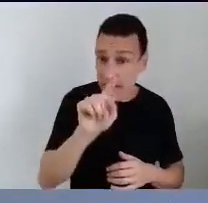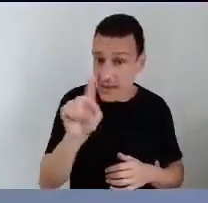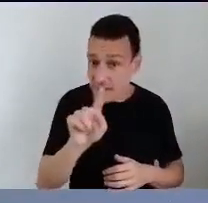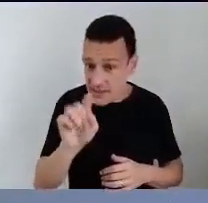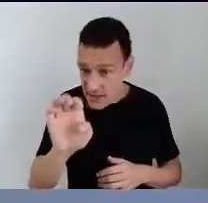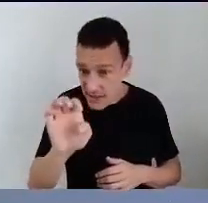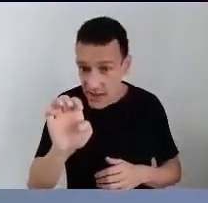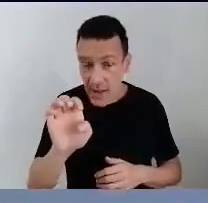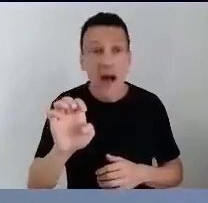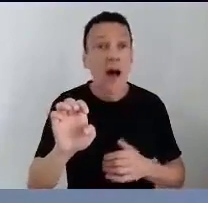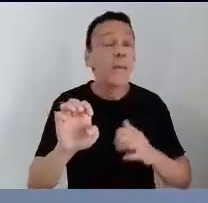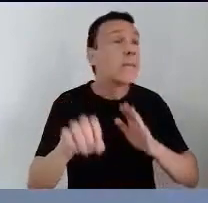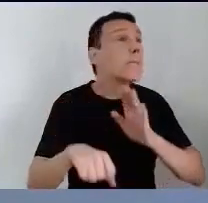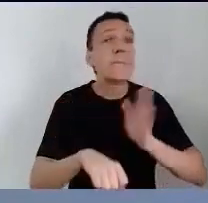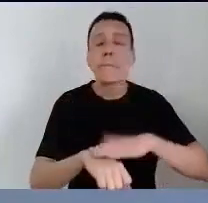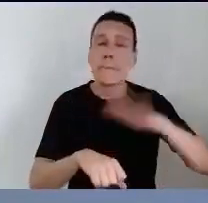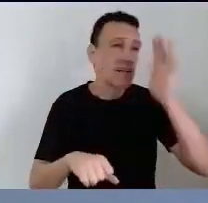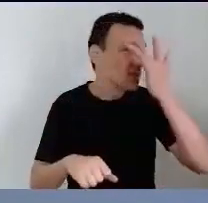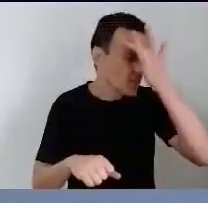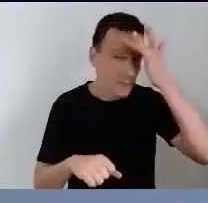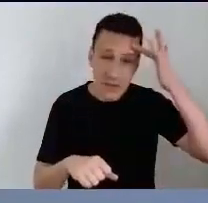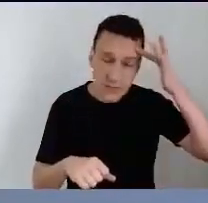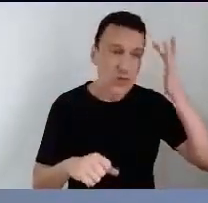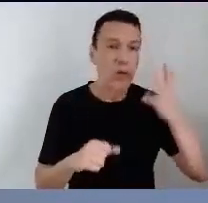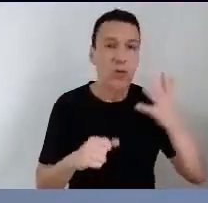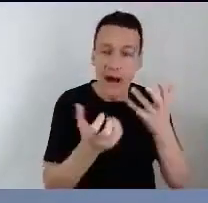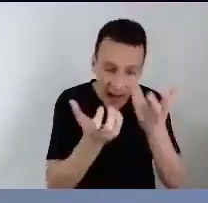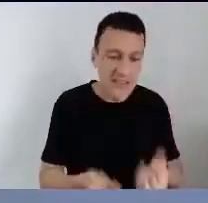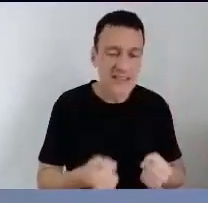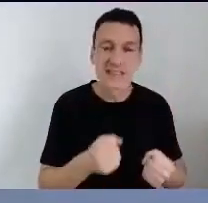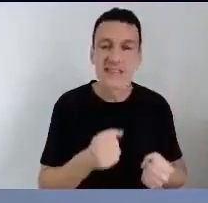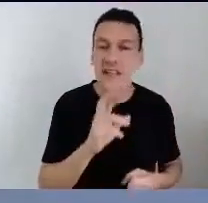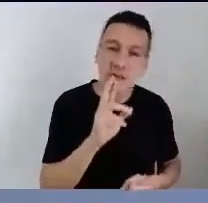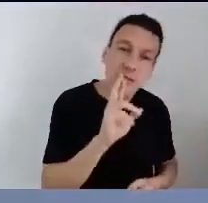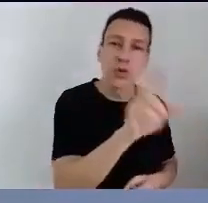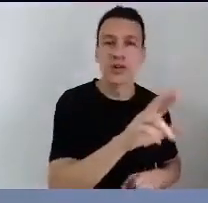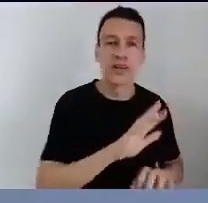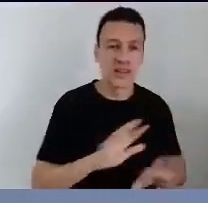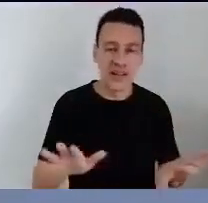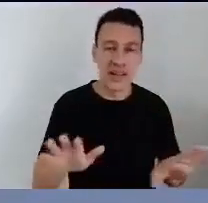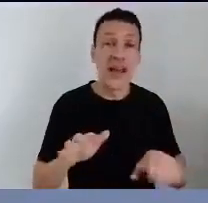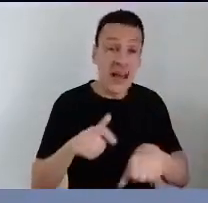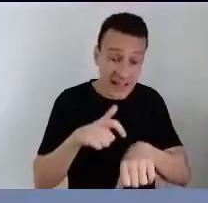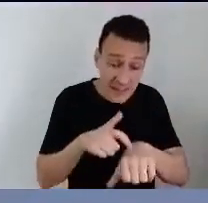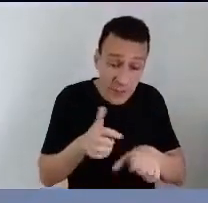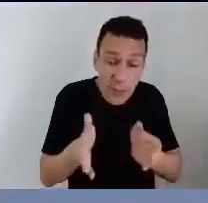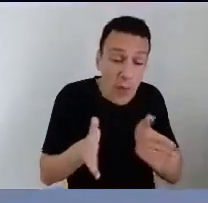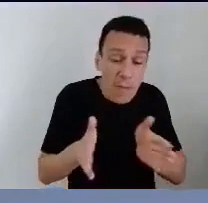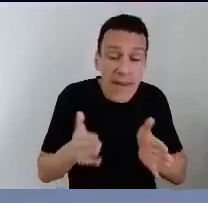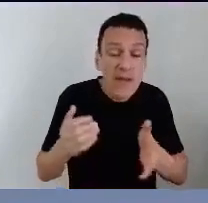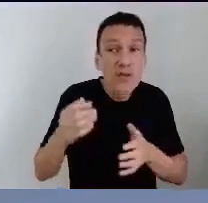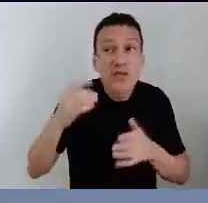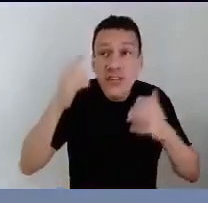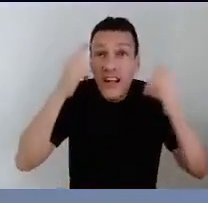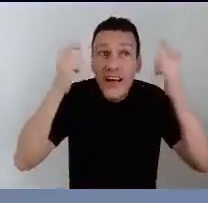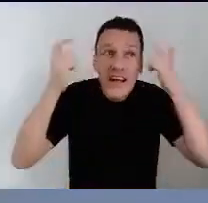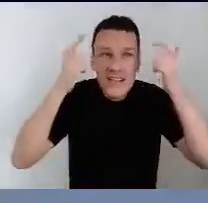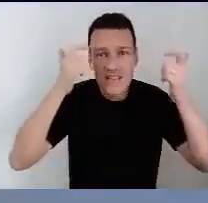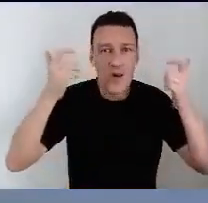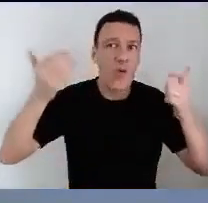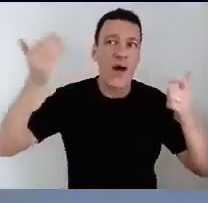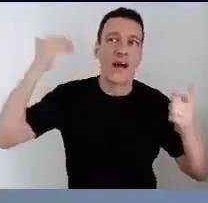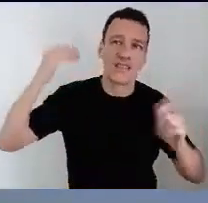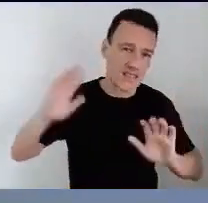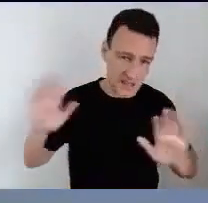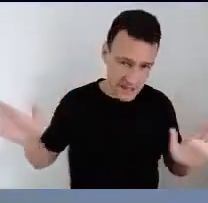as minhas hipóteses, né, na parte da ideação ainda, né? Então, eu conseguia subir o meu protótipo